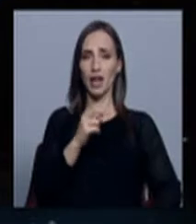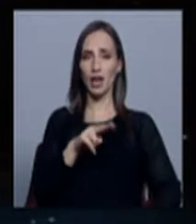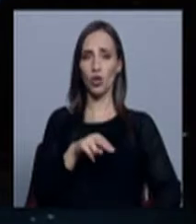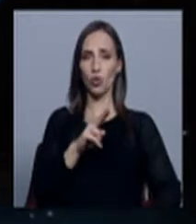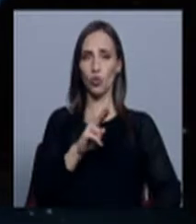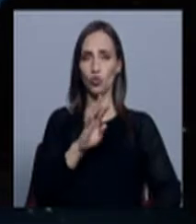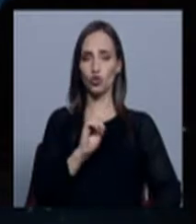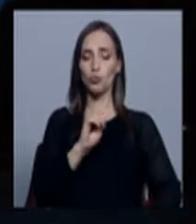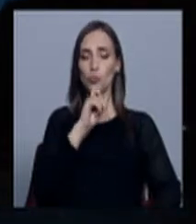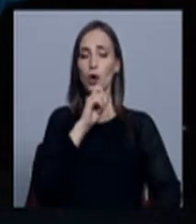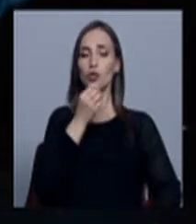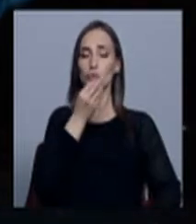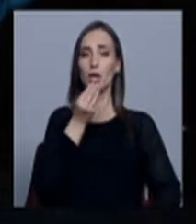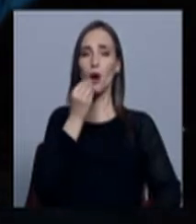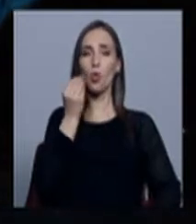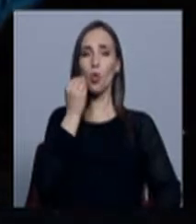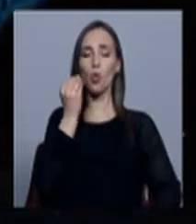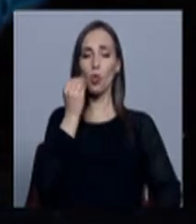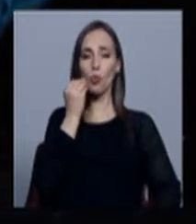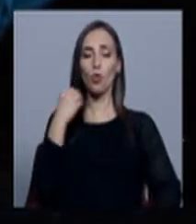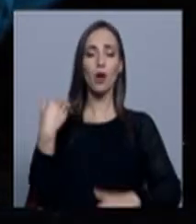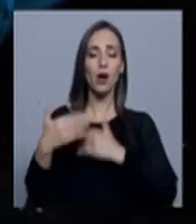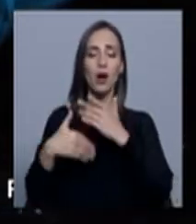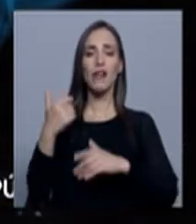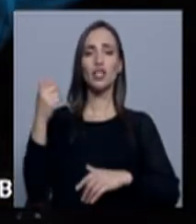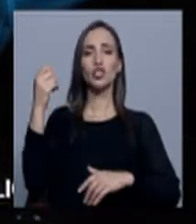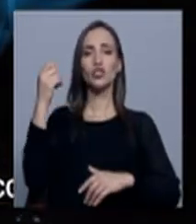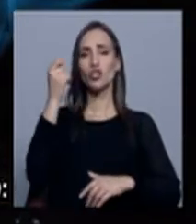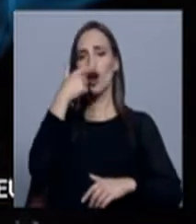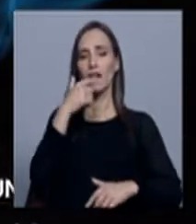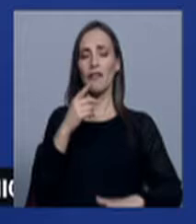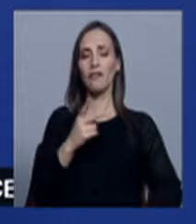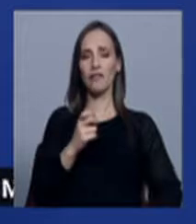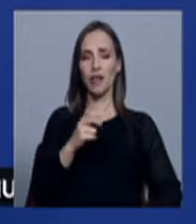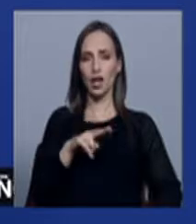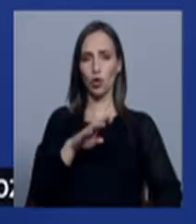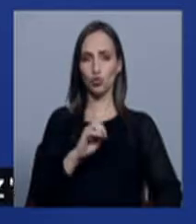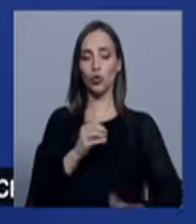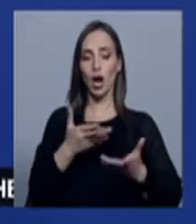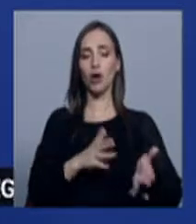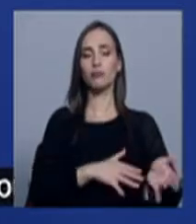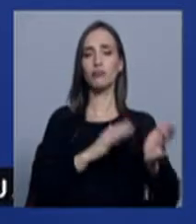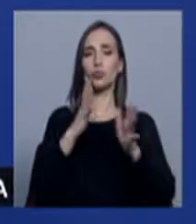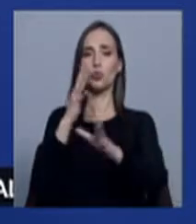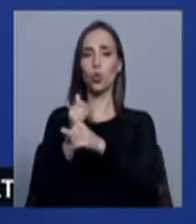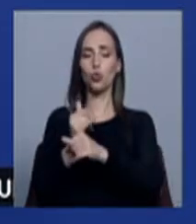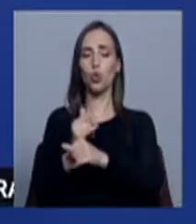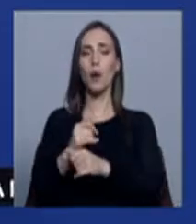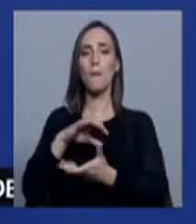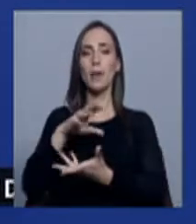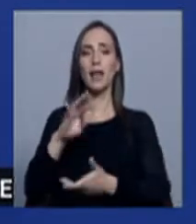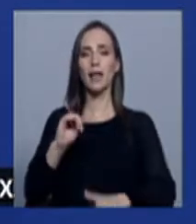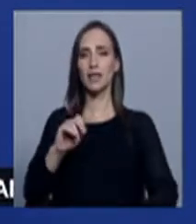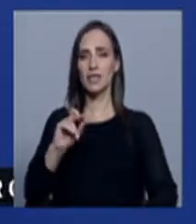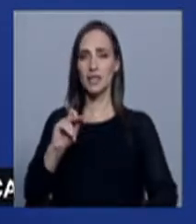que foi a história de evolução da atmosfera de Vênus. E damos um salto de Vênus para Saturno, para o reino de Saturno, nomeadamente para